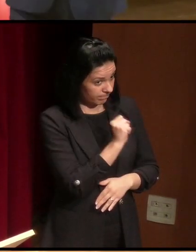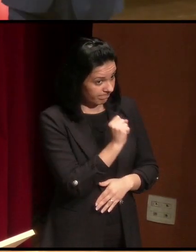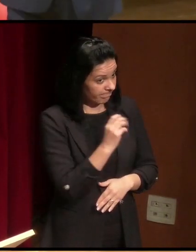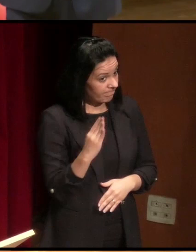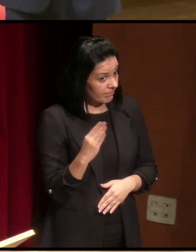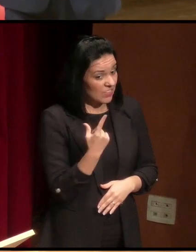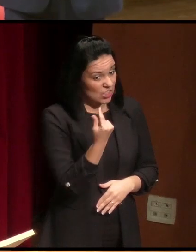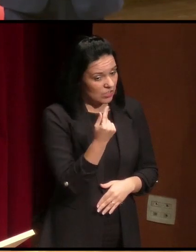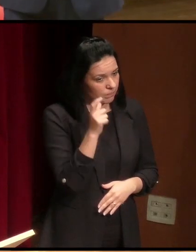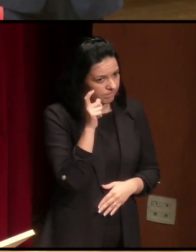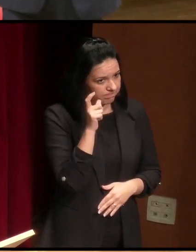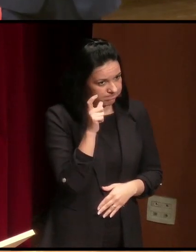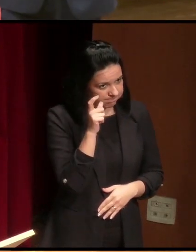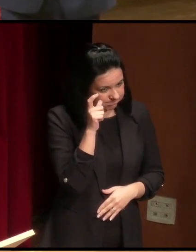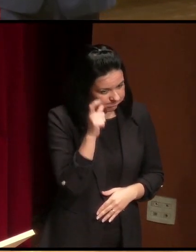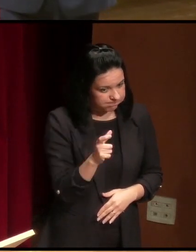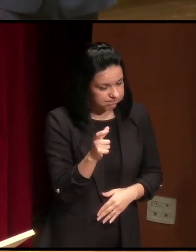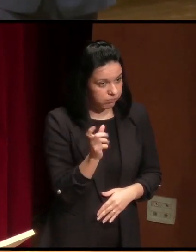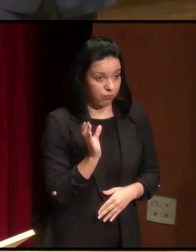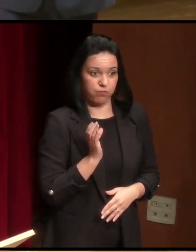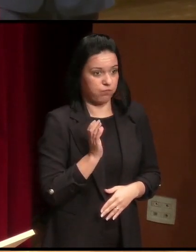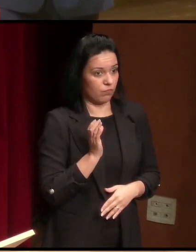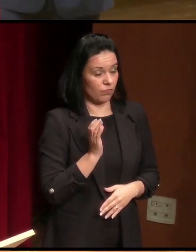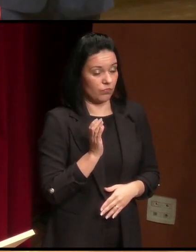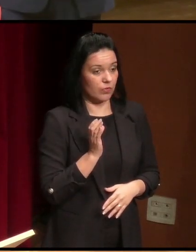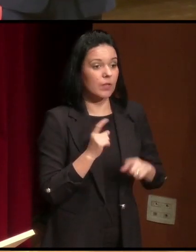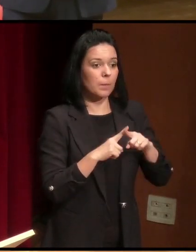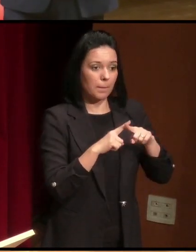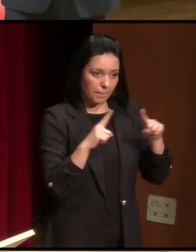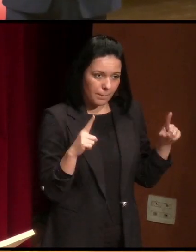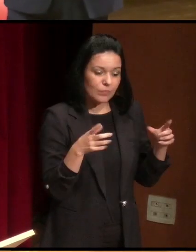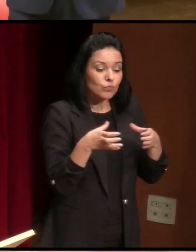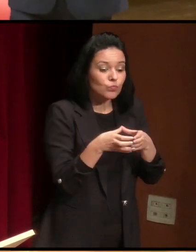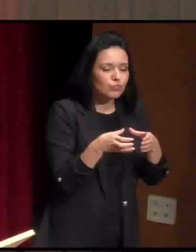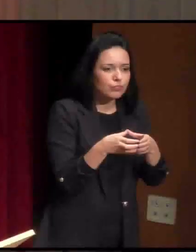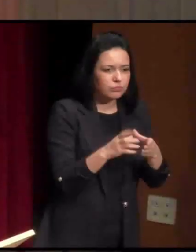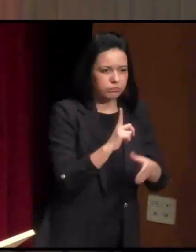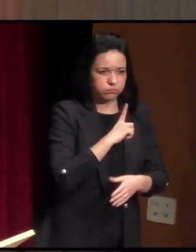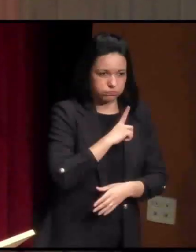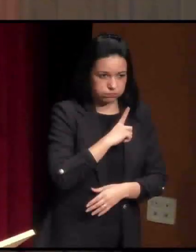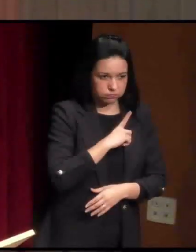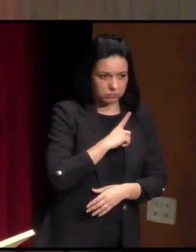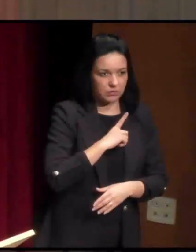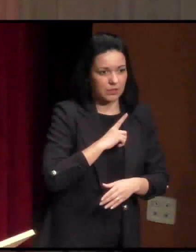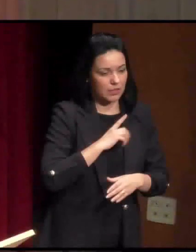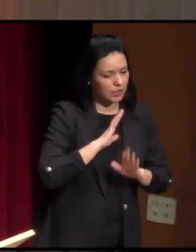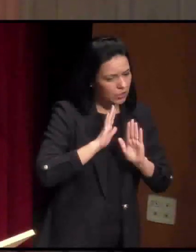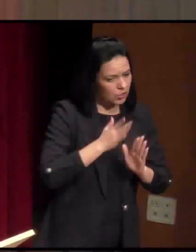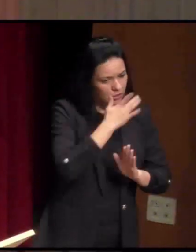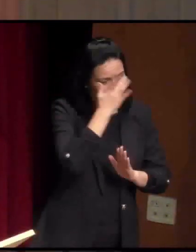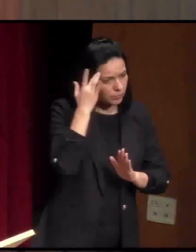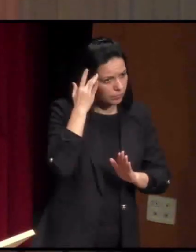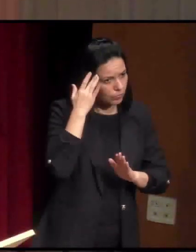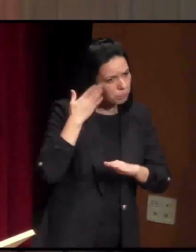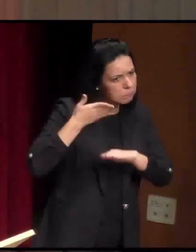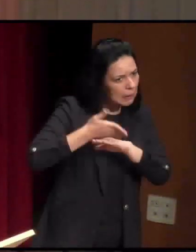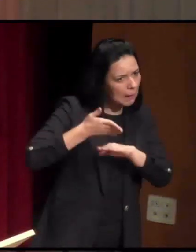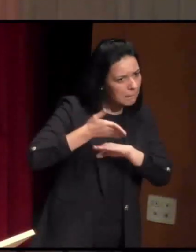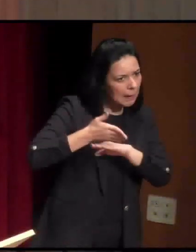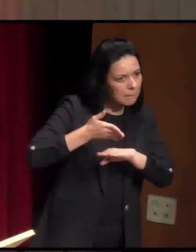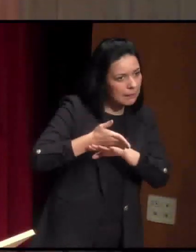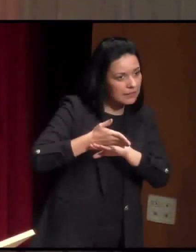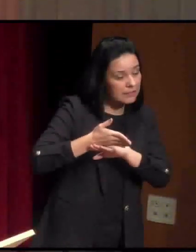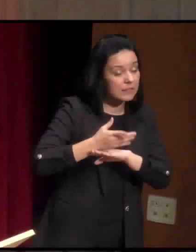Joia. Então nós trabalhamos também com esses grupos que nós recebemos nas nossas unidades,